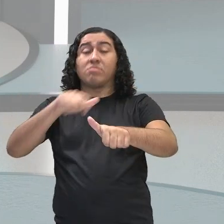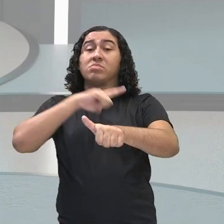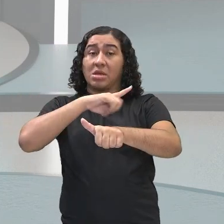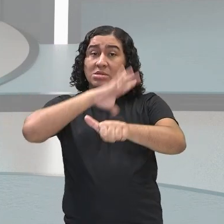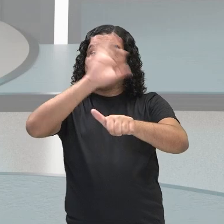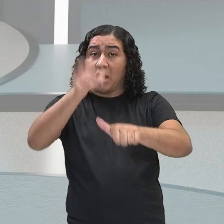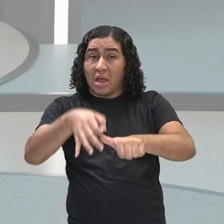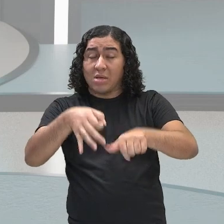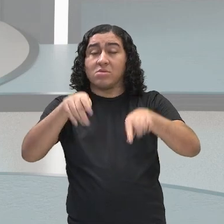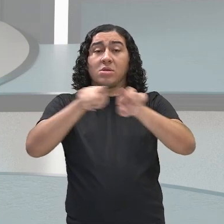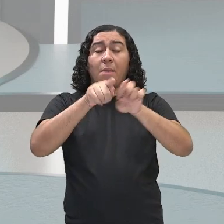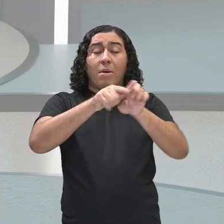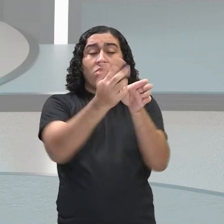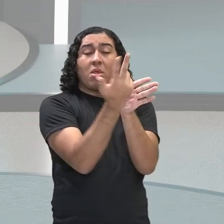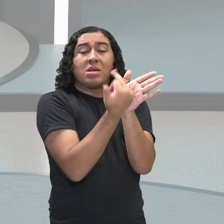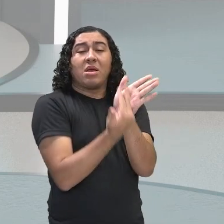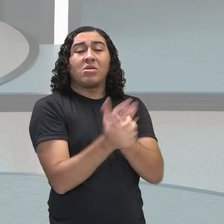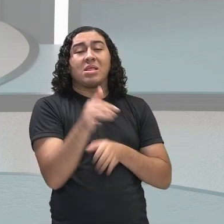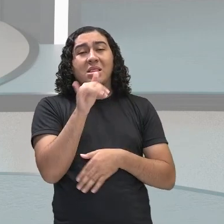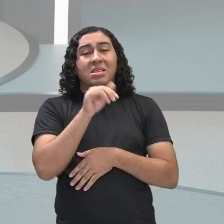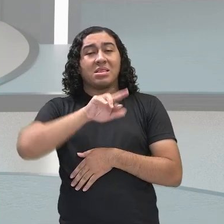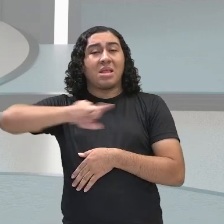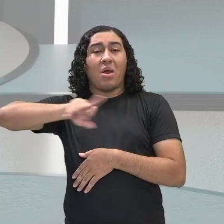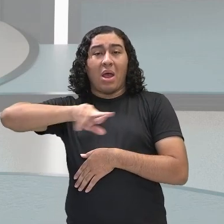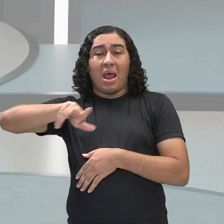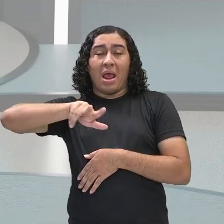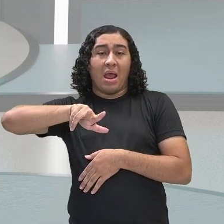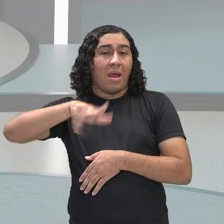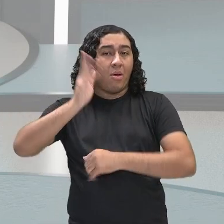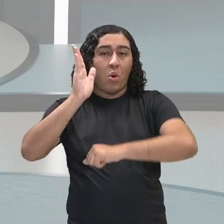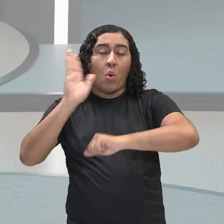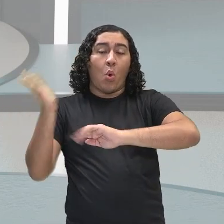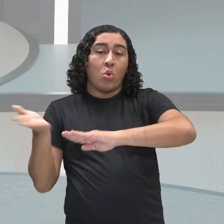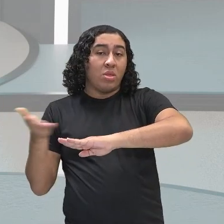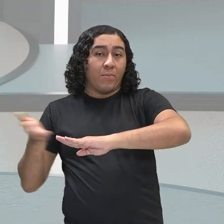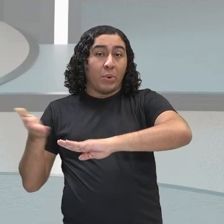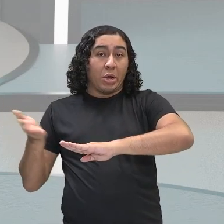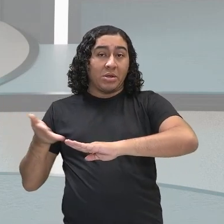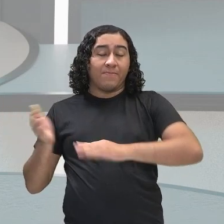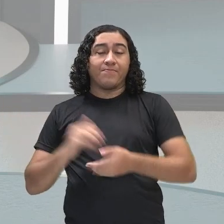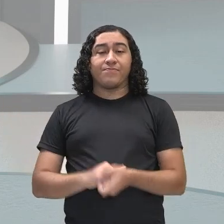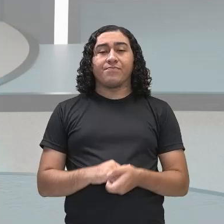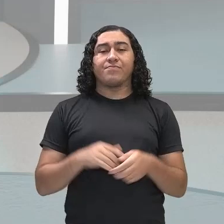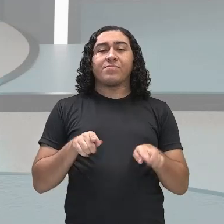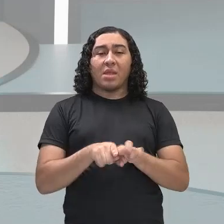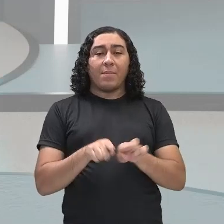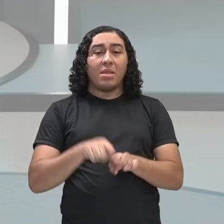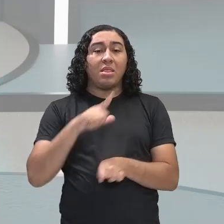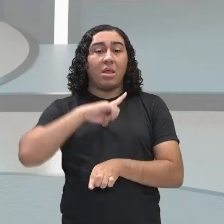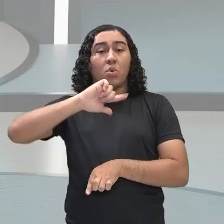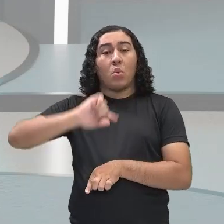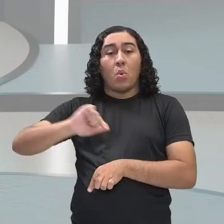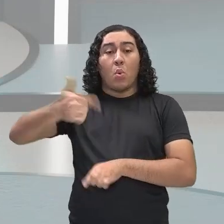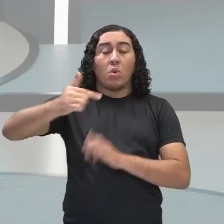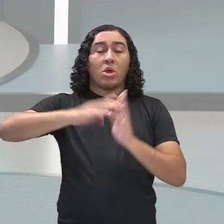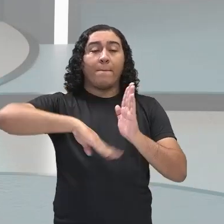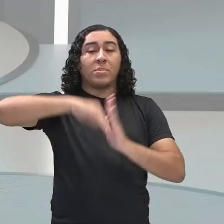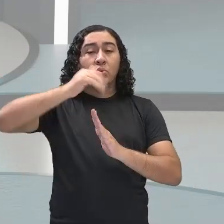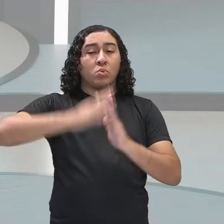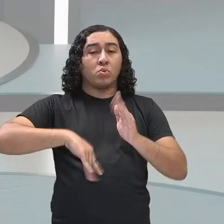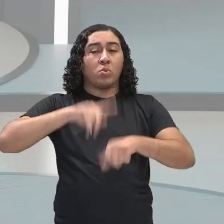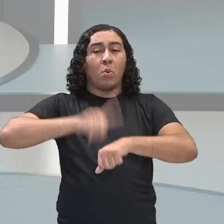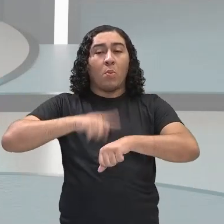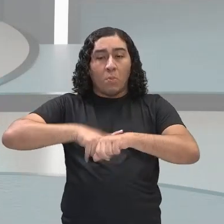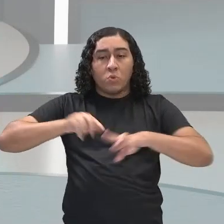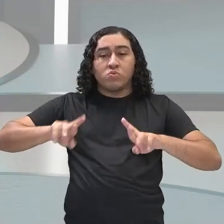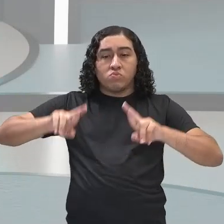né? A gente sabe que não é uma obra de arte contemporânea. E a gente vai ver algumas outras obras de arte, de momentos